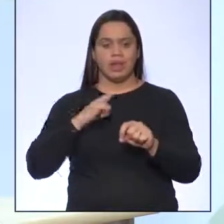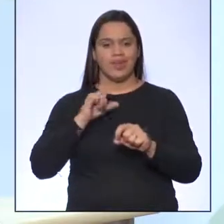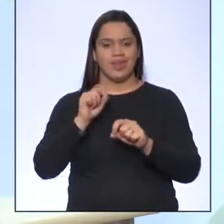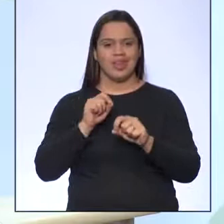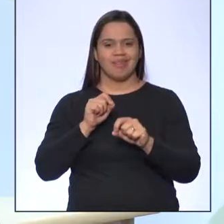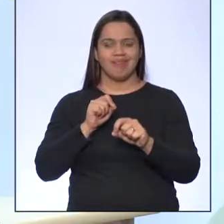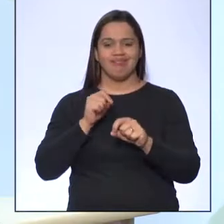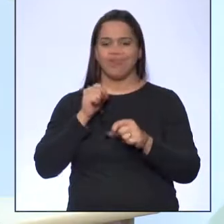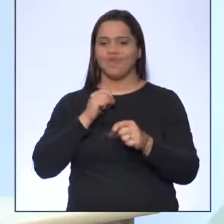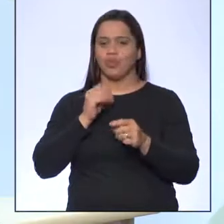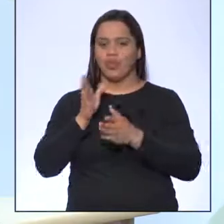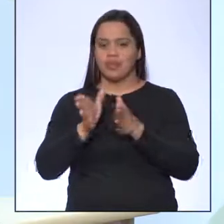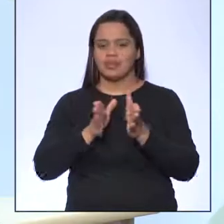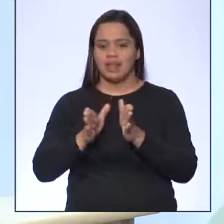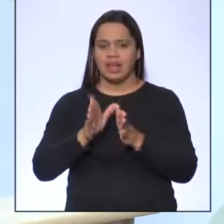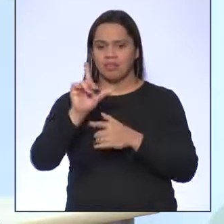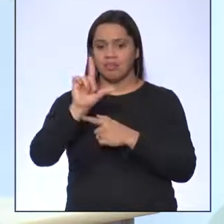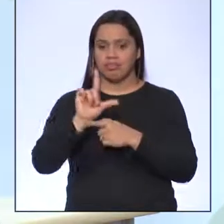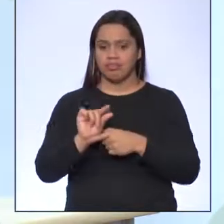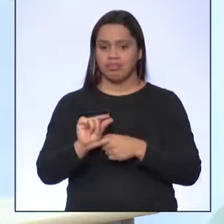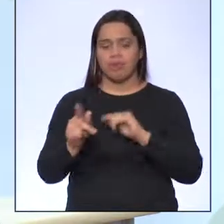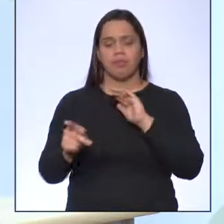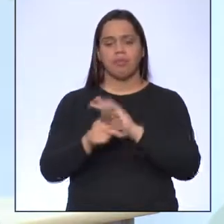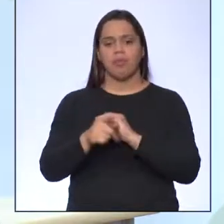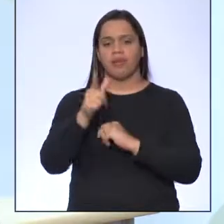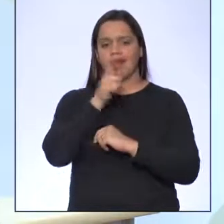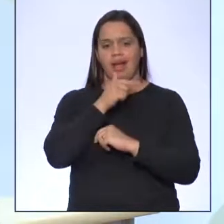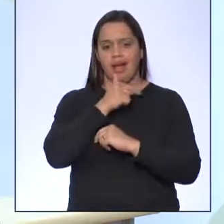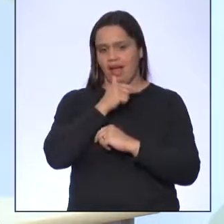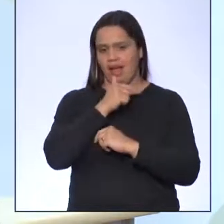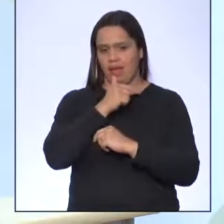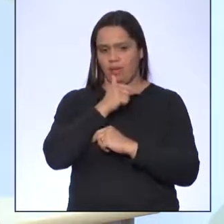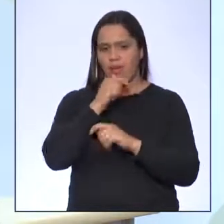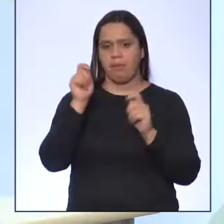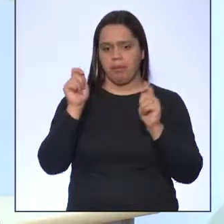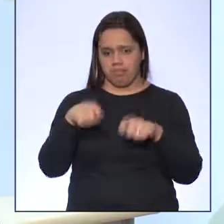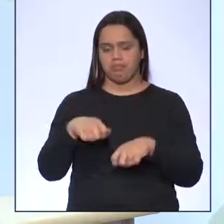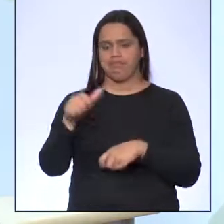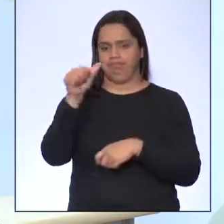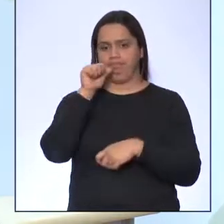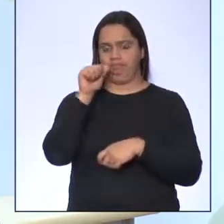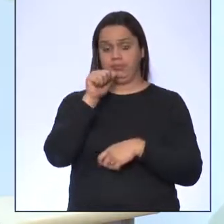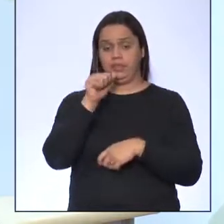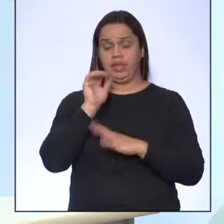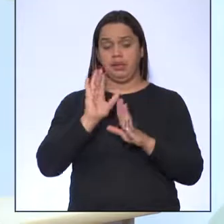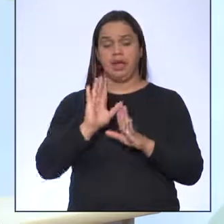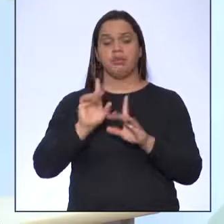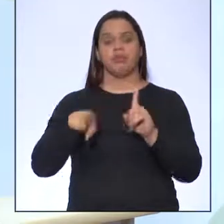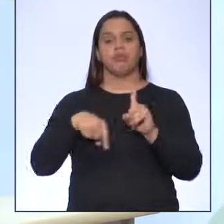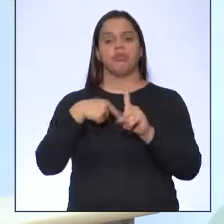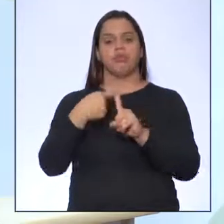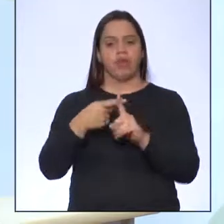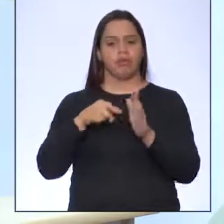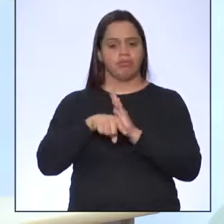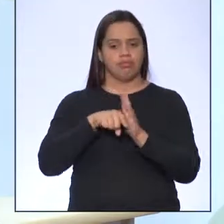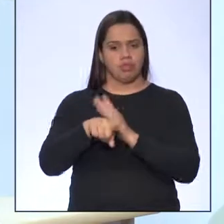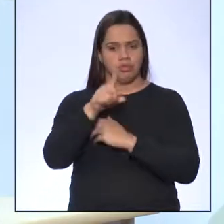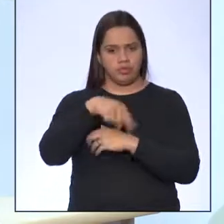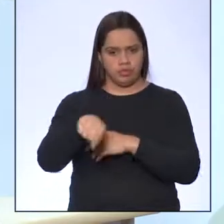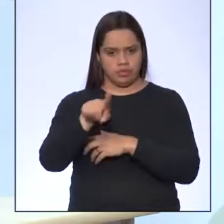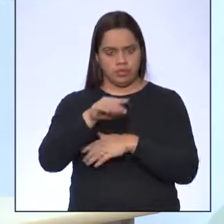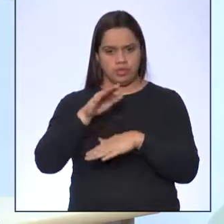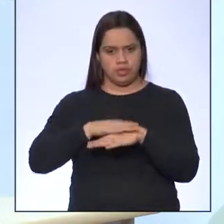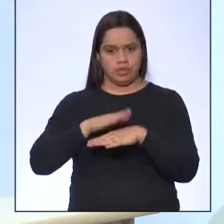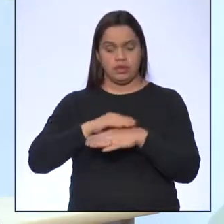muito baixo à questão do saneamento básico. Como atividade complementar para a pesquisa, né,